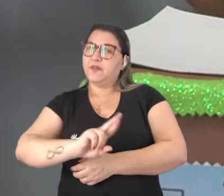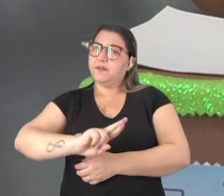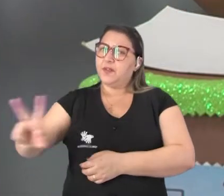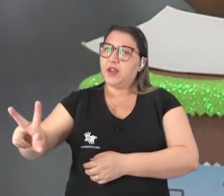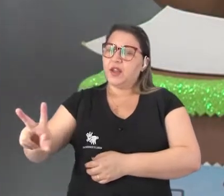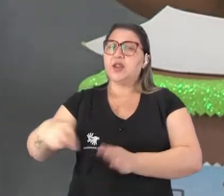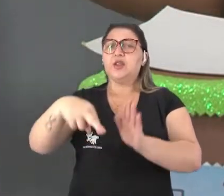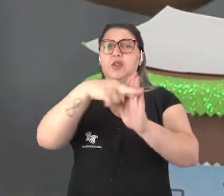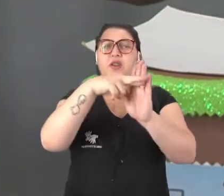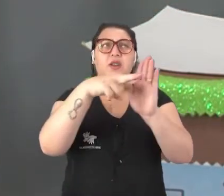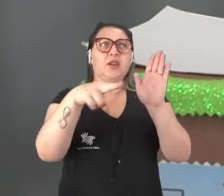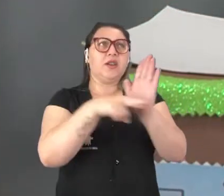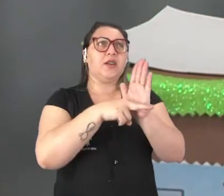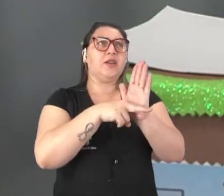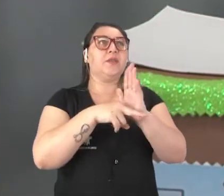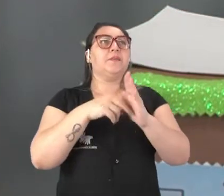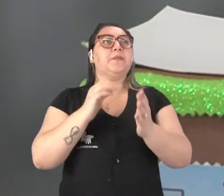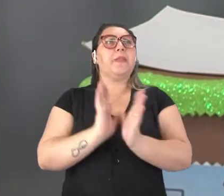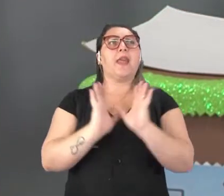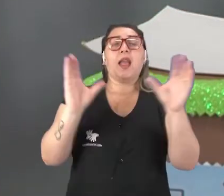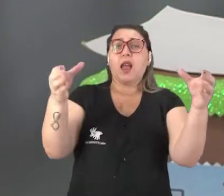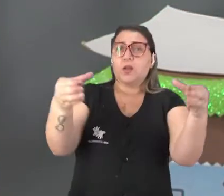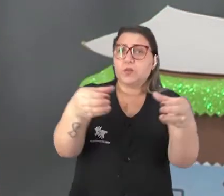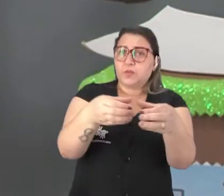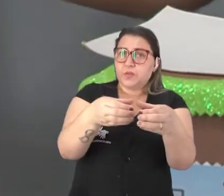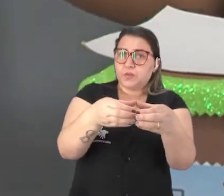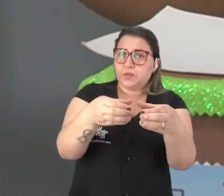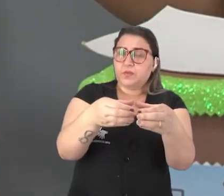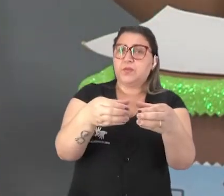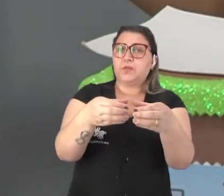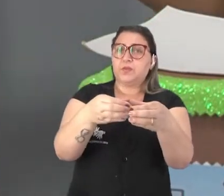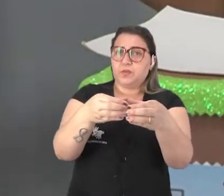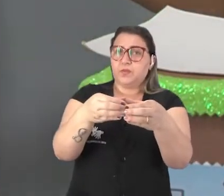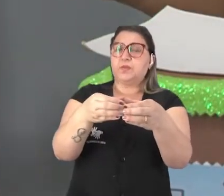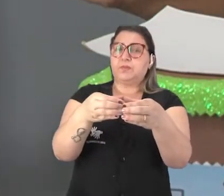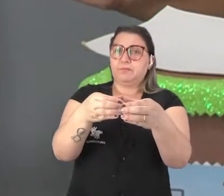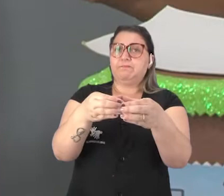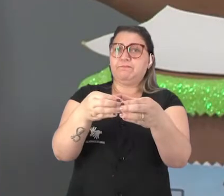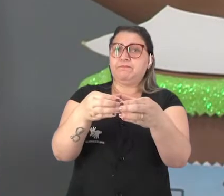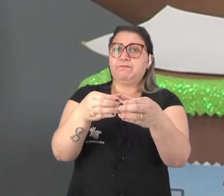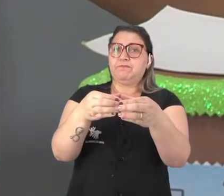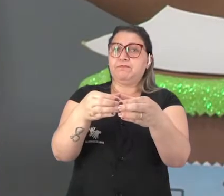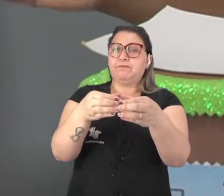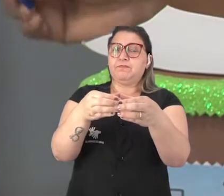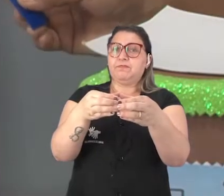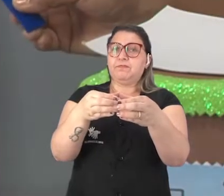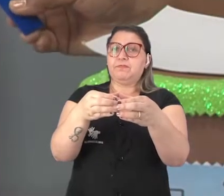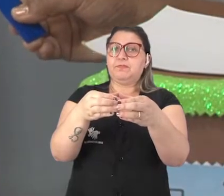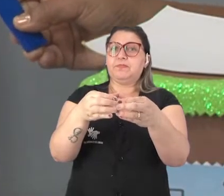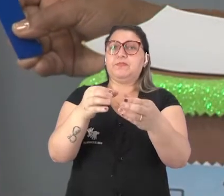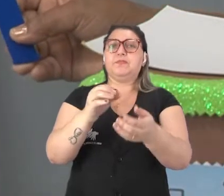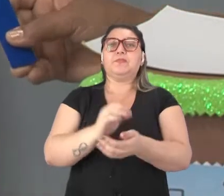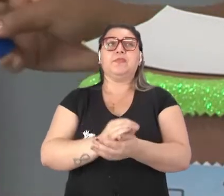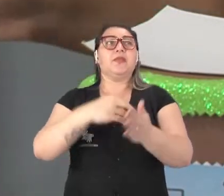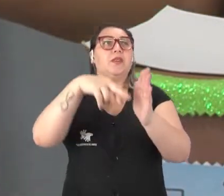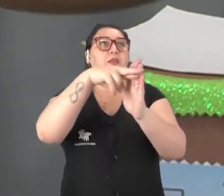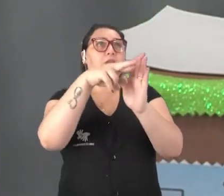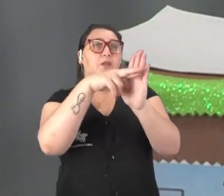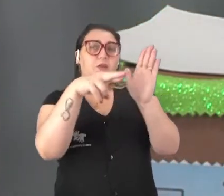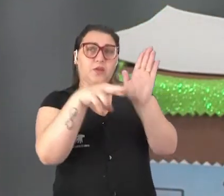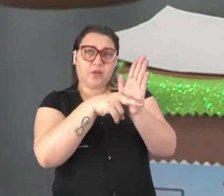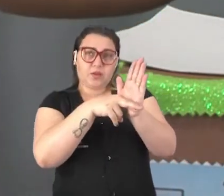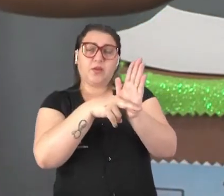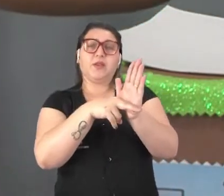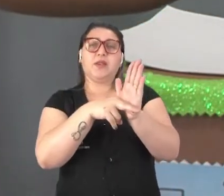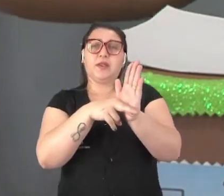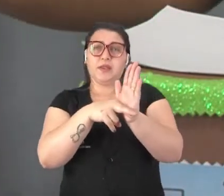diferente de regra? Vamos lá. Norma é um conjunto de padrões, regras